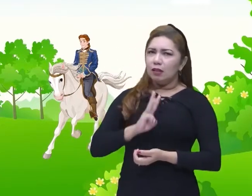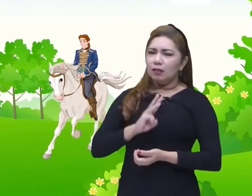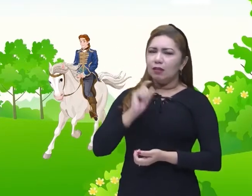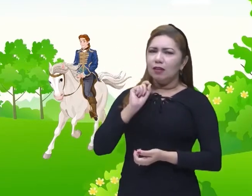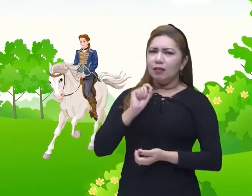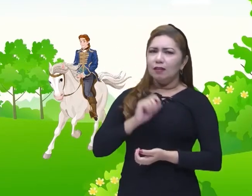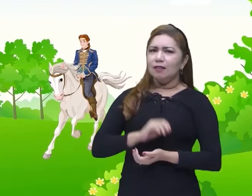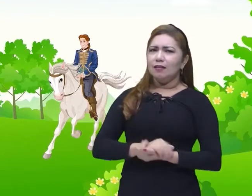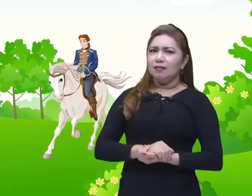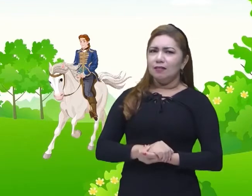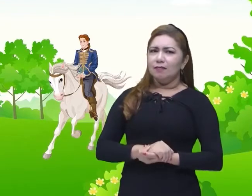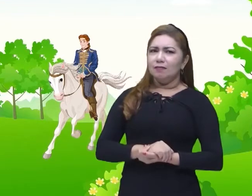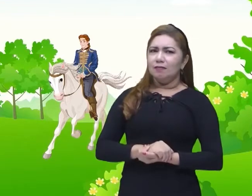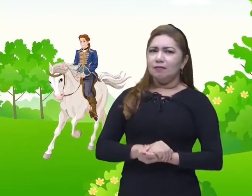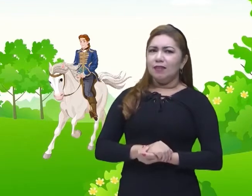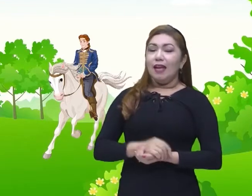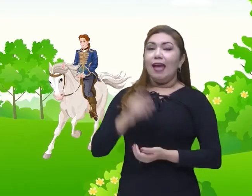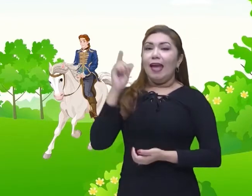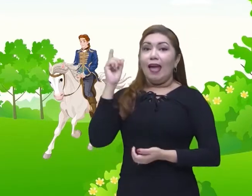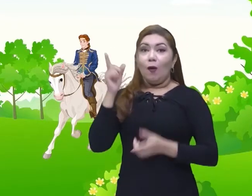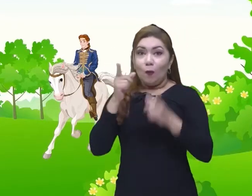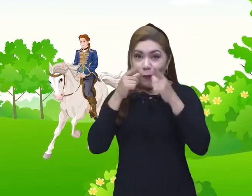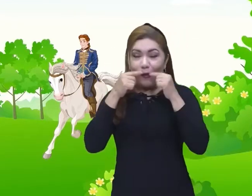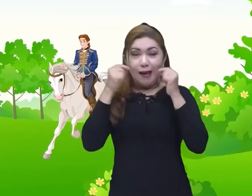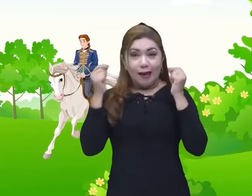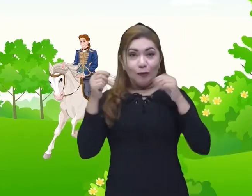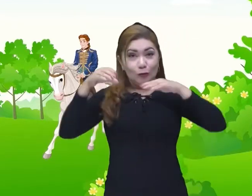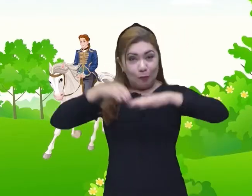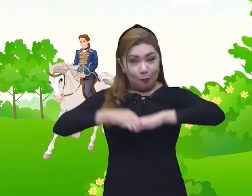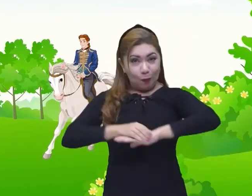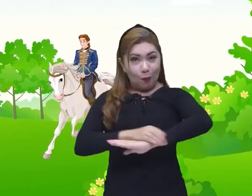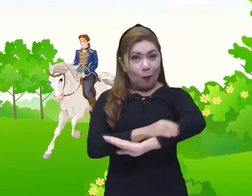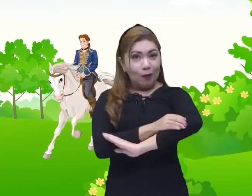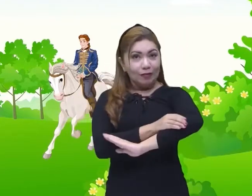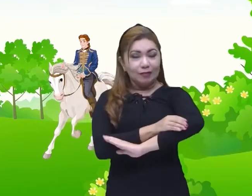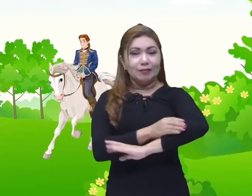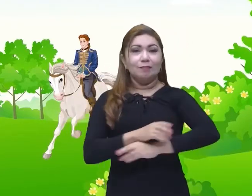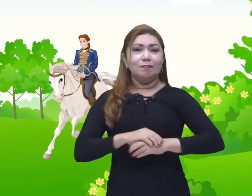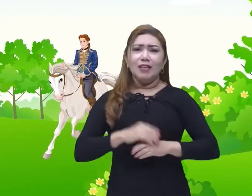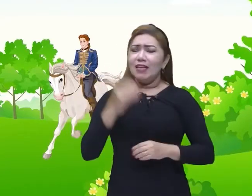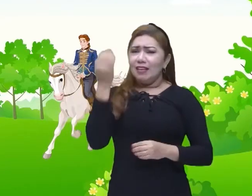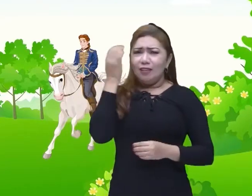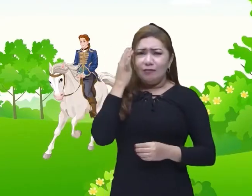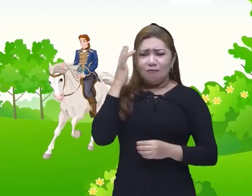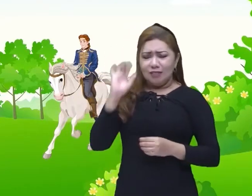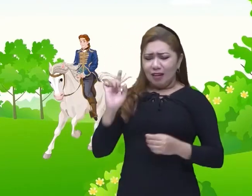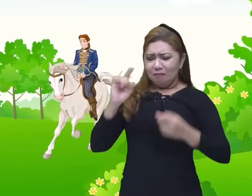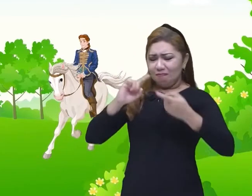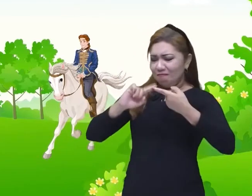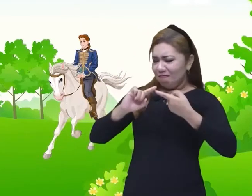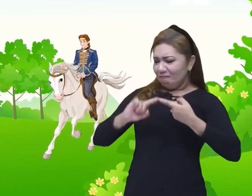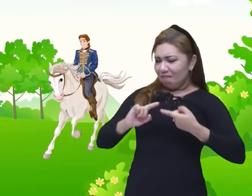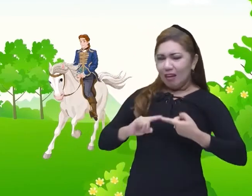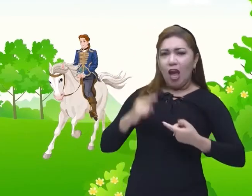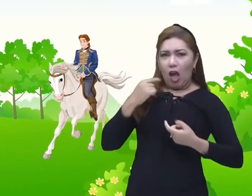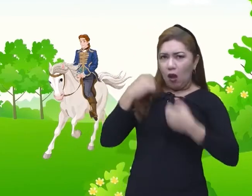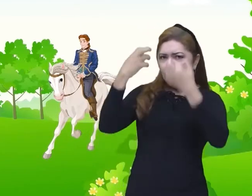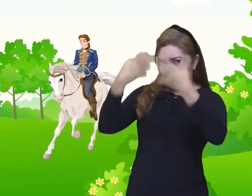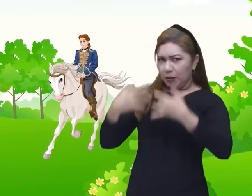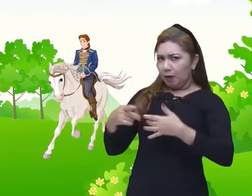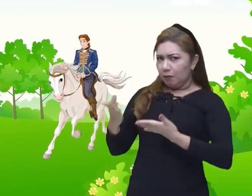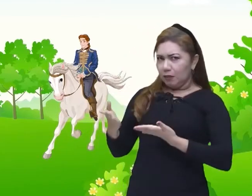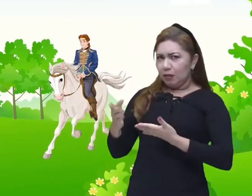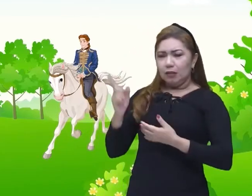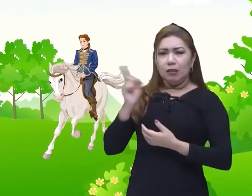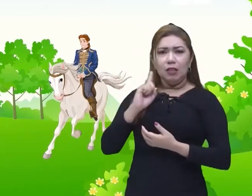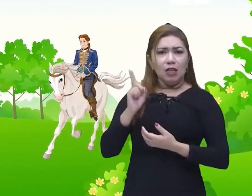é? O Gato de Botas. E eu não precisei contextualizar nenhuma história para vocês, não é